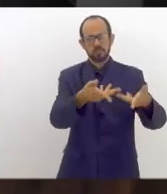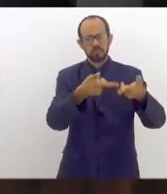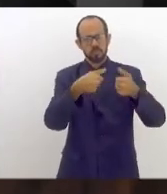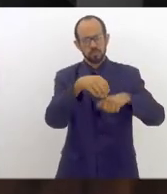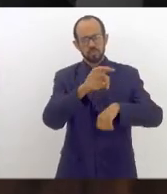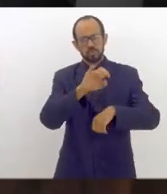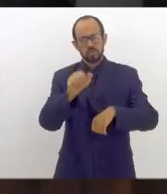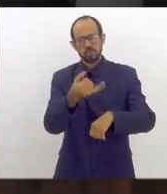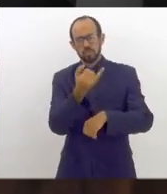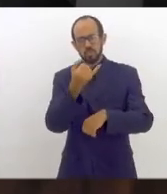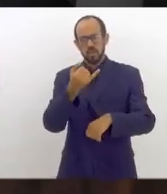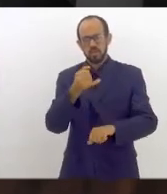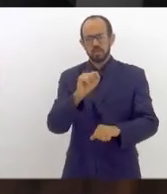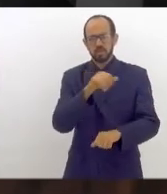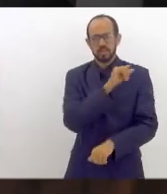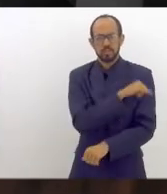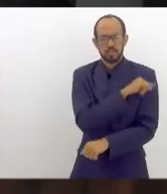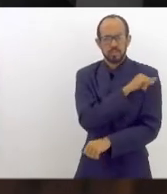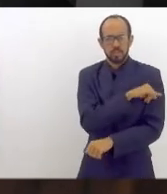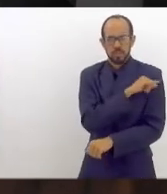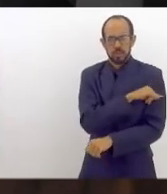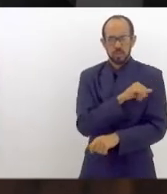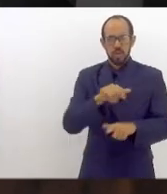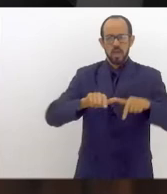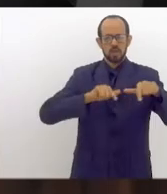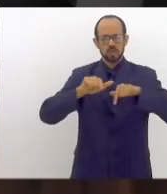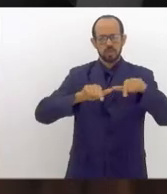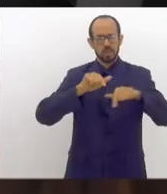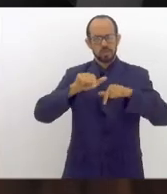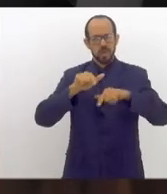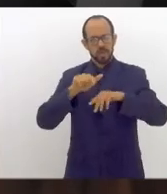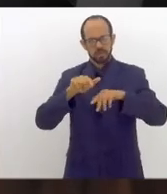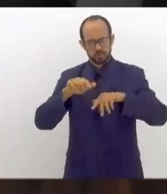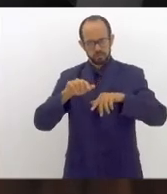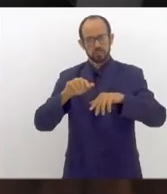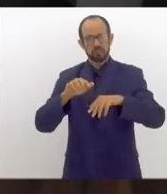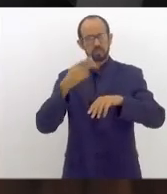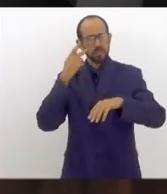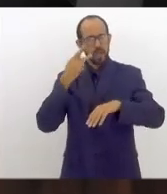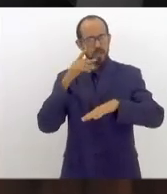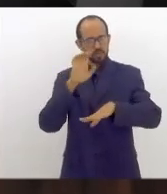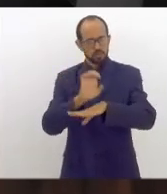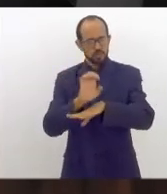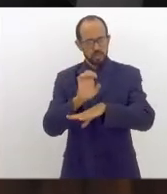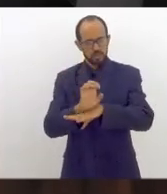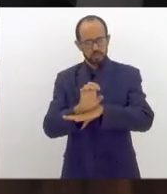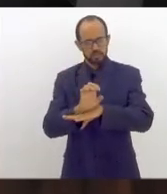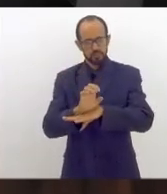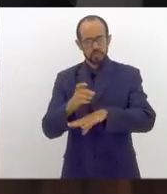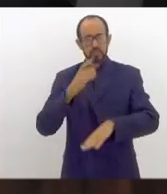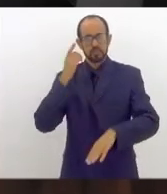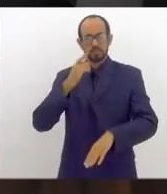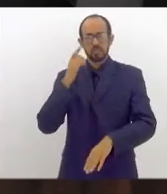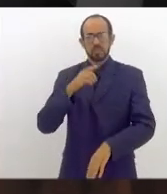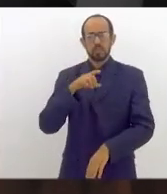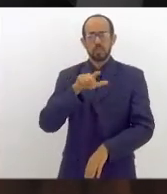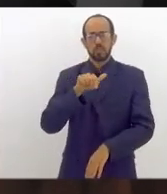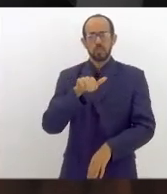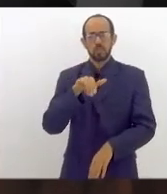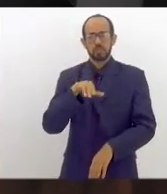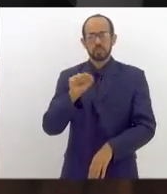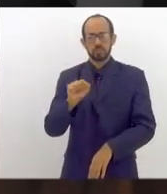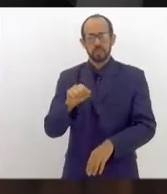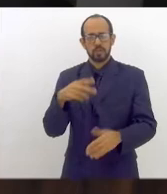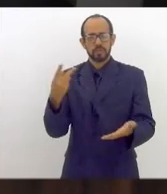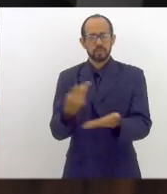Justiça do Rio de Janeiro aos relevantes serviços prestado ao estado a desembargadora Lúcia Regina testou